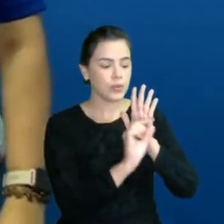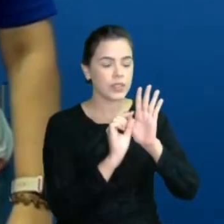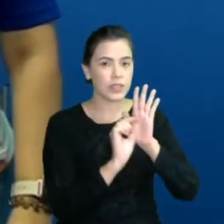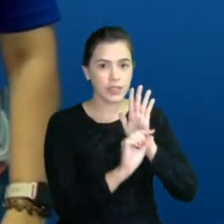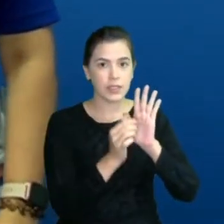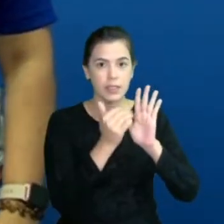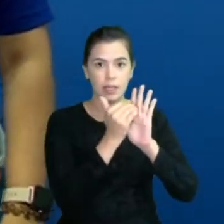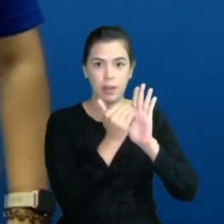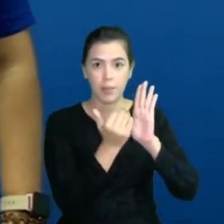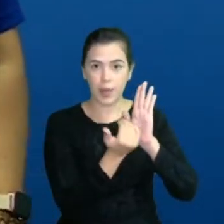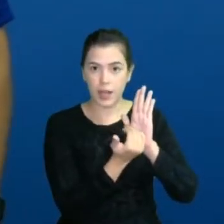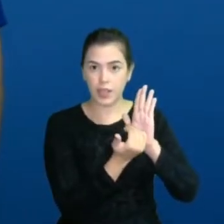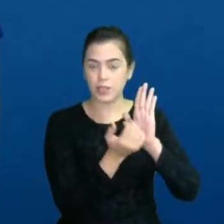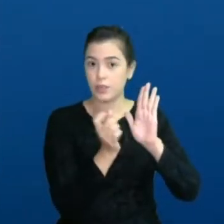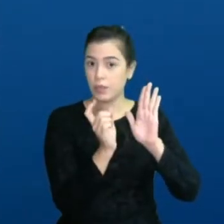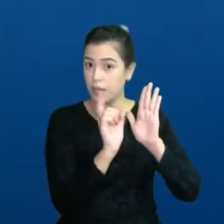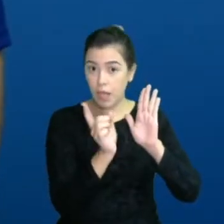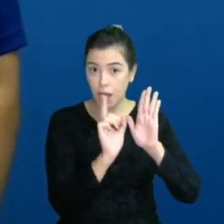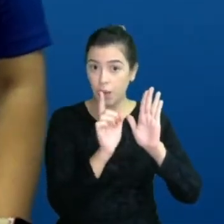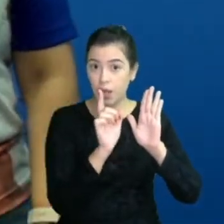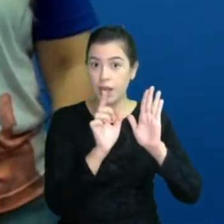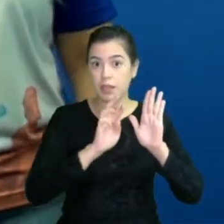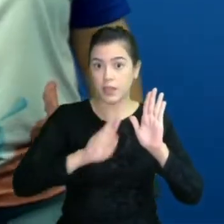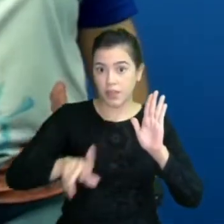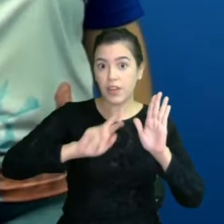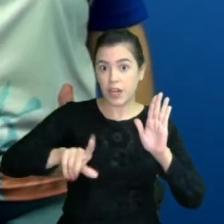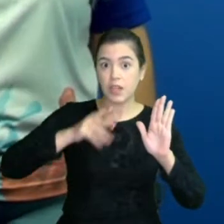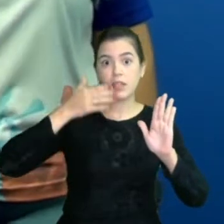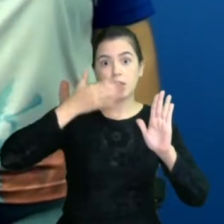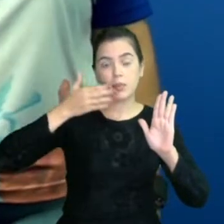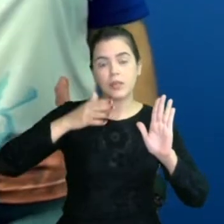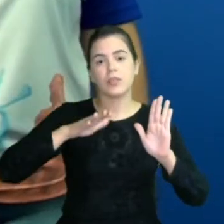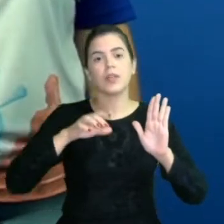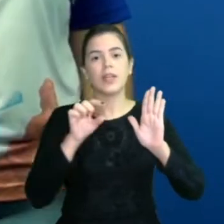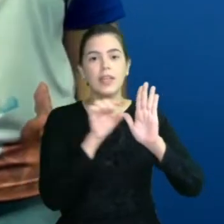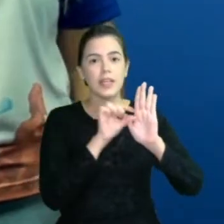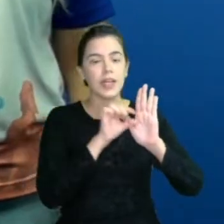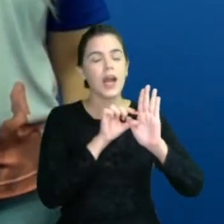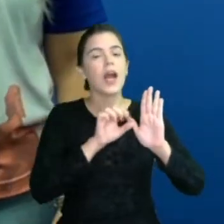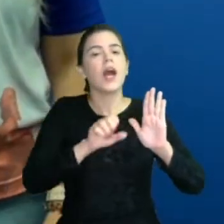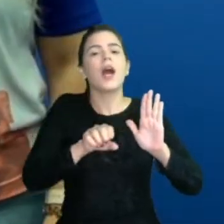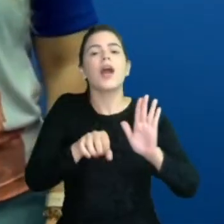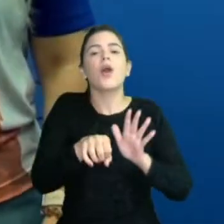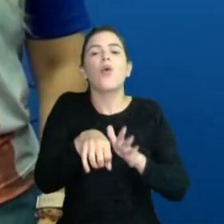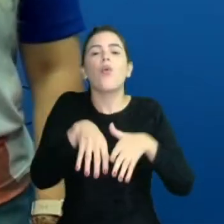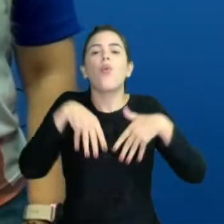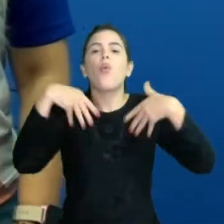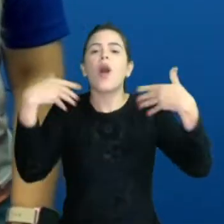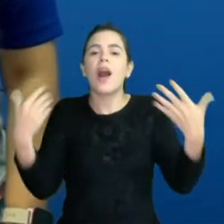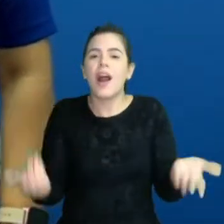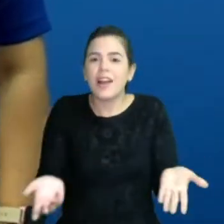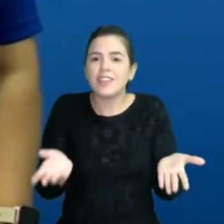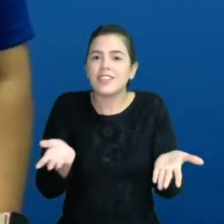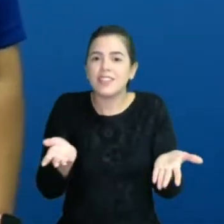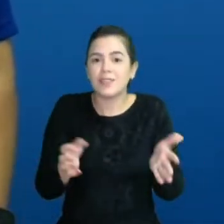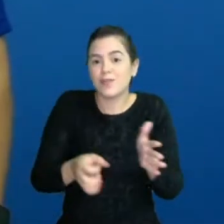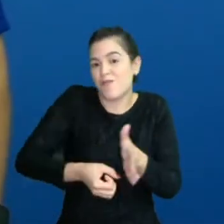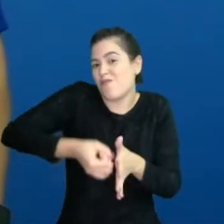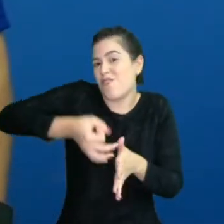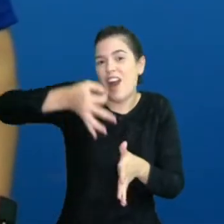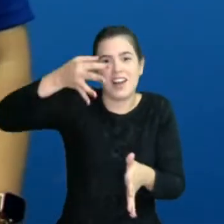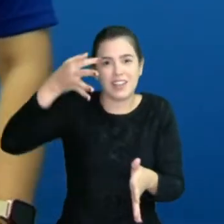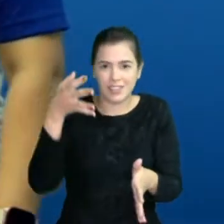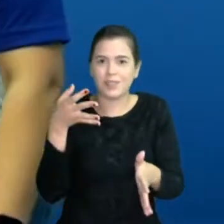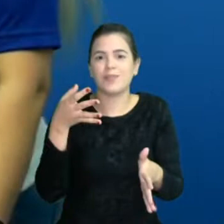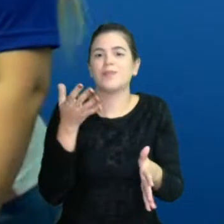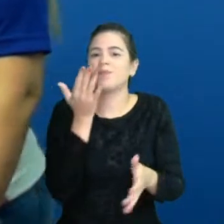é um doce? Nesse caso, vai ser quais, porque tem mais de um item que não é doce, mais de um